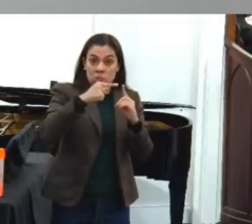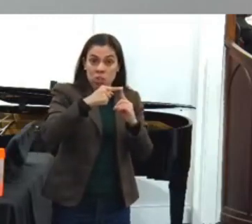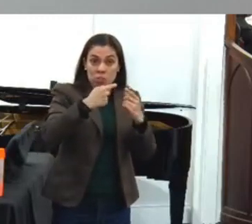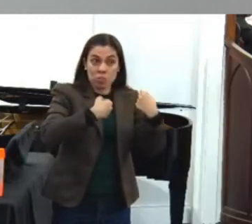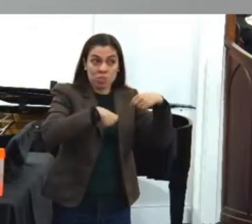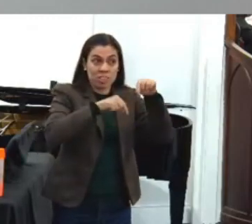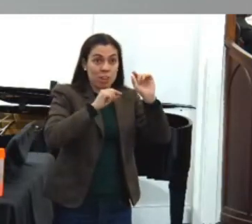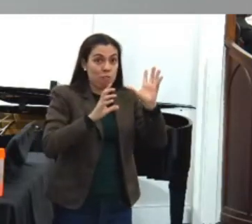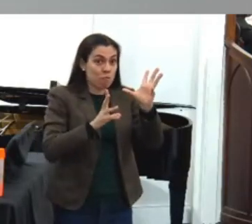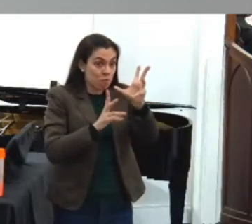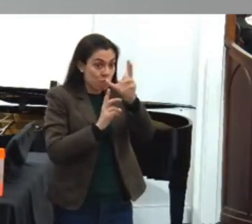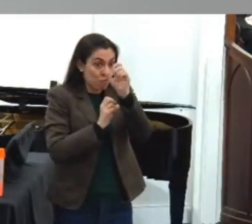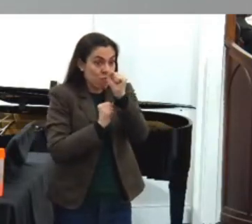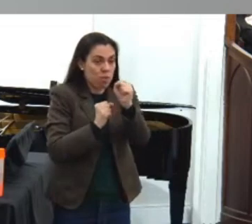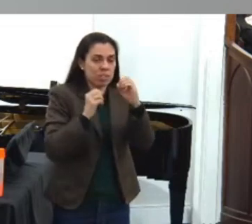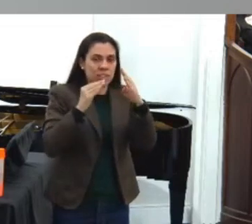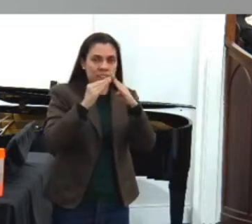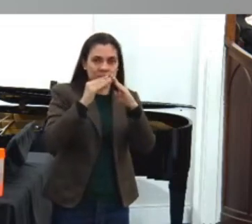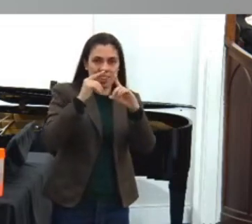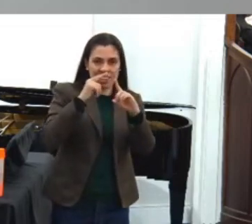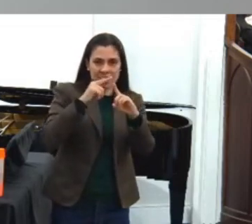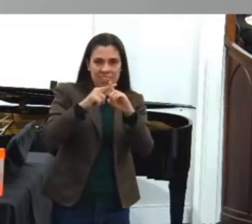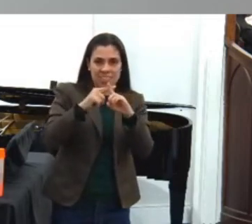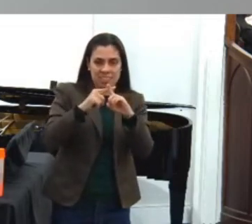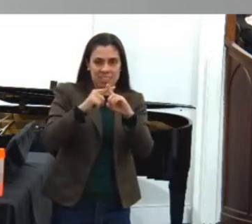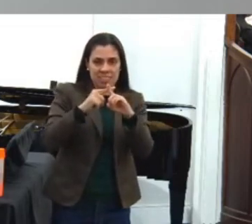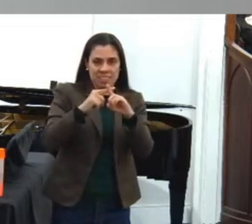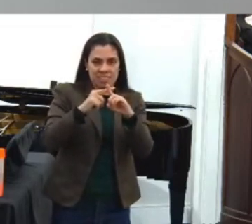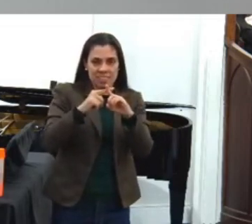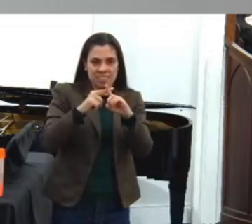fortalecer a igreja de Cristo na Ásia.